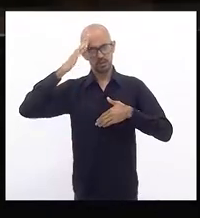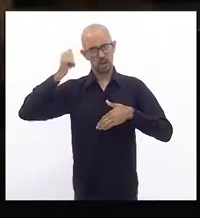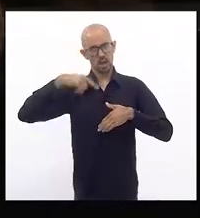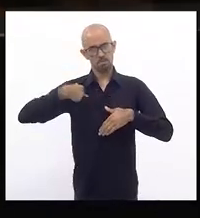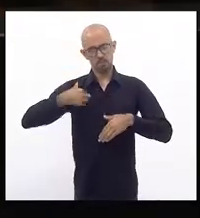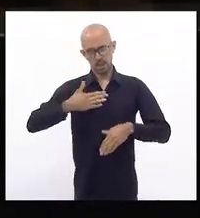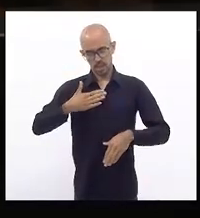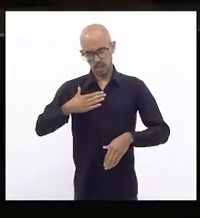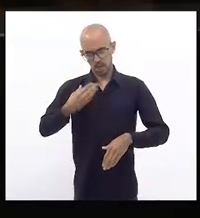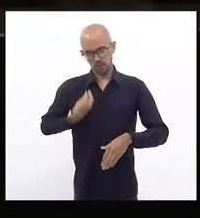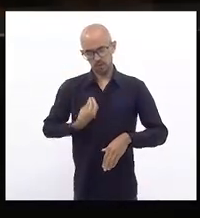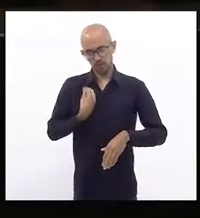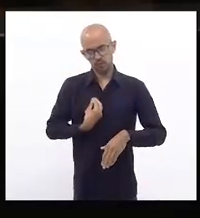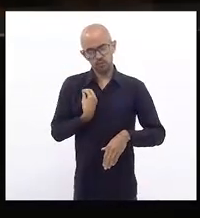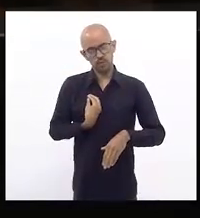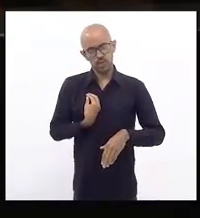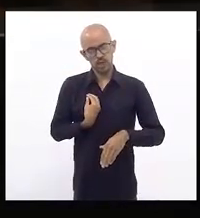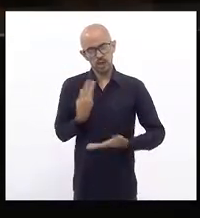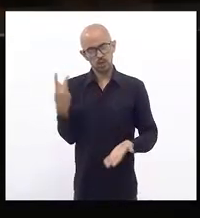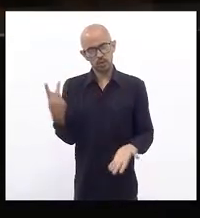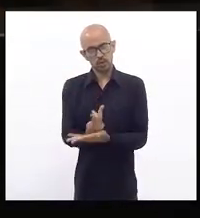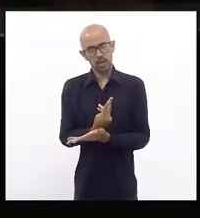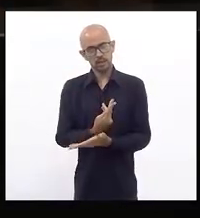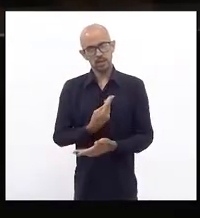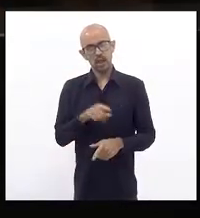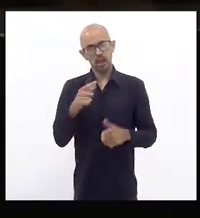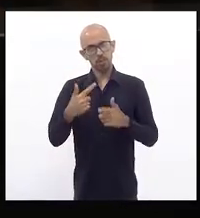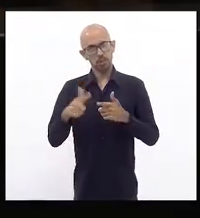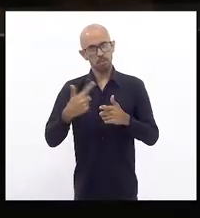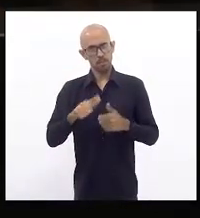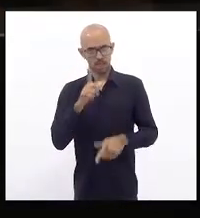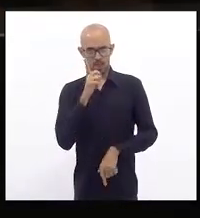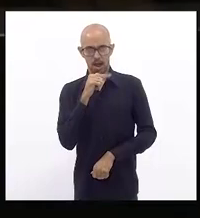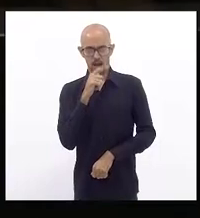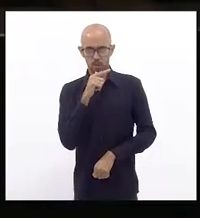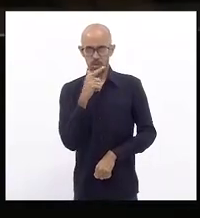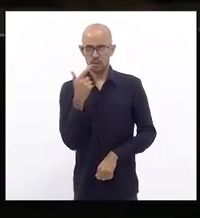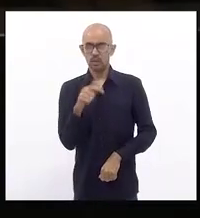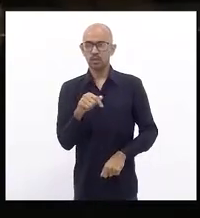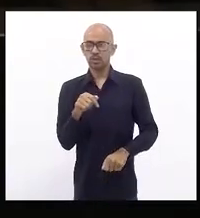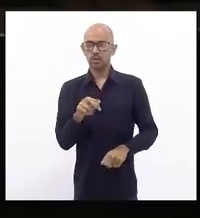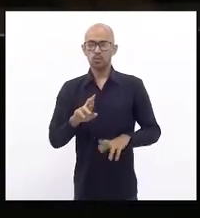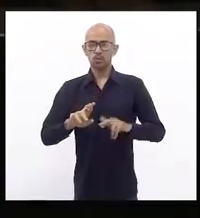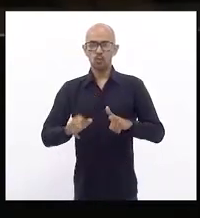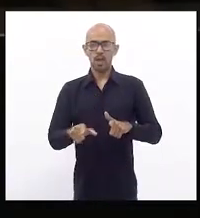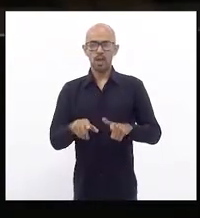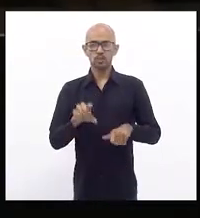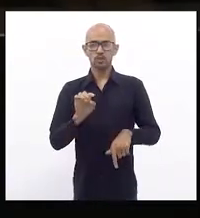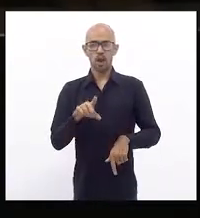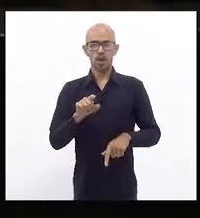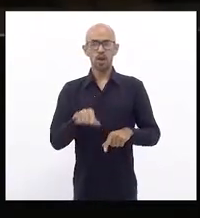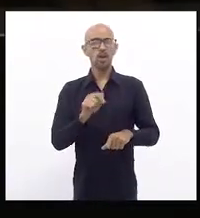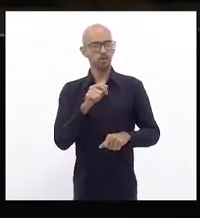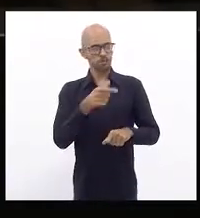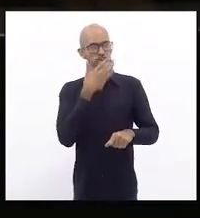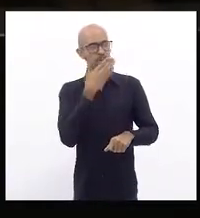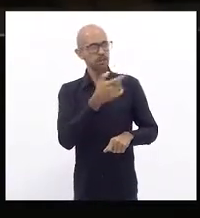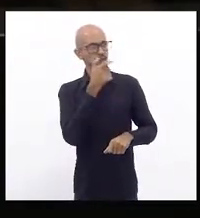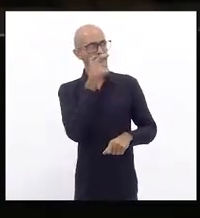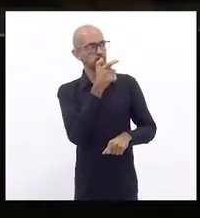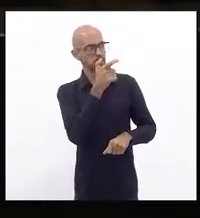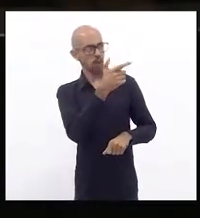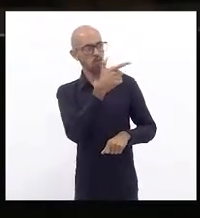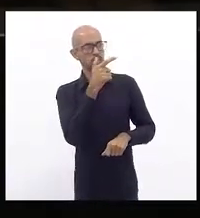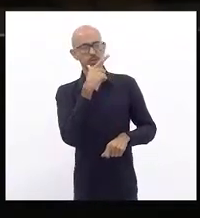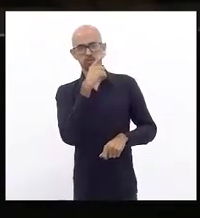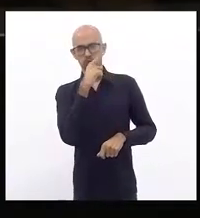vida ela é atravessada pela questão da água. Não há mulheres, e aqui eu chamo a atenção das mulheres, não há mulher